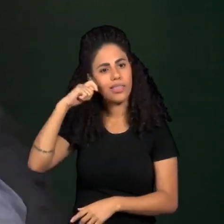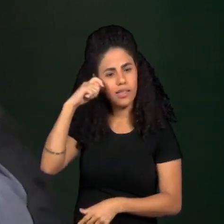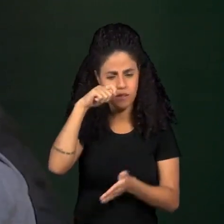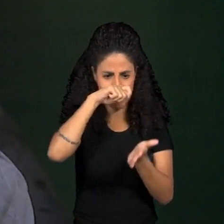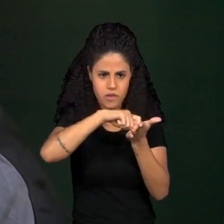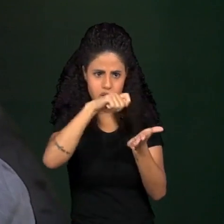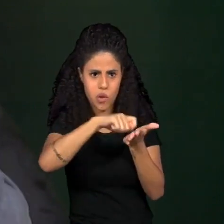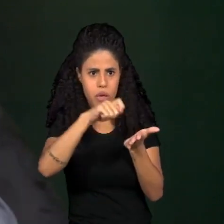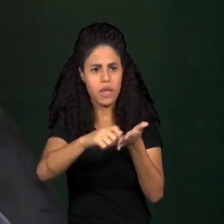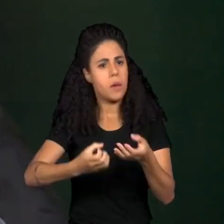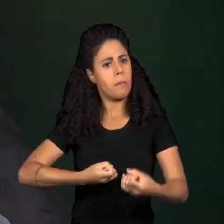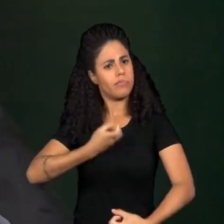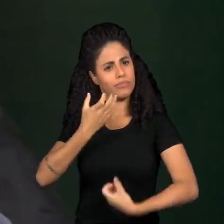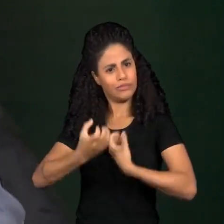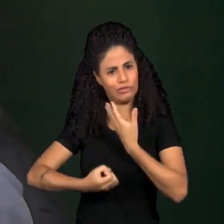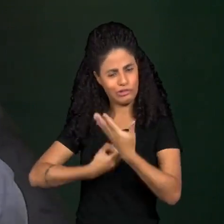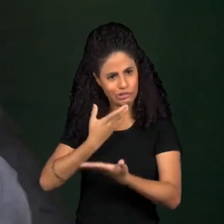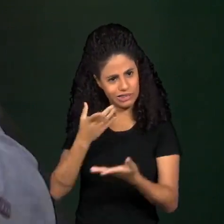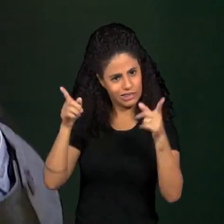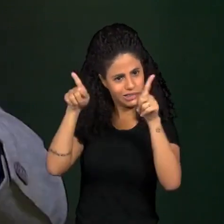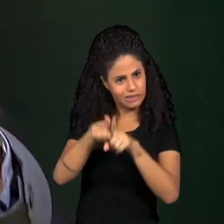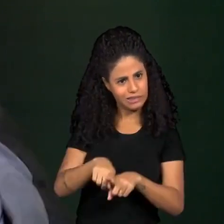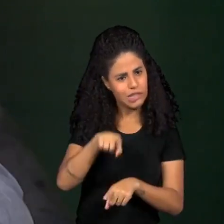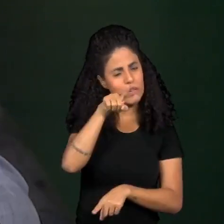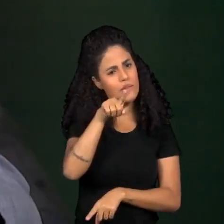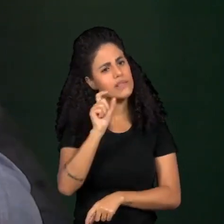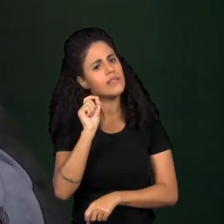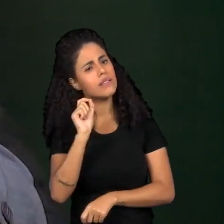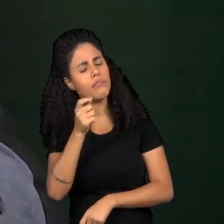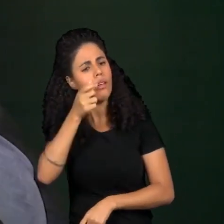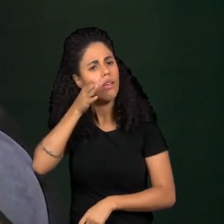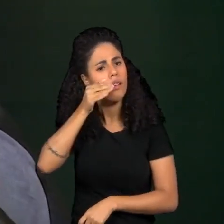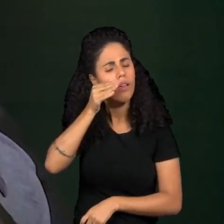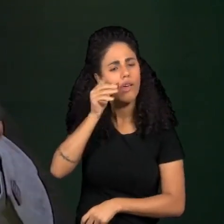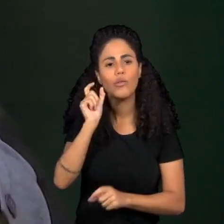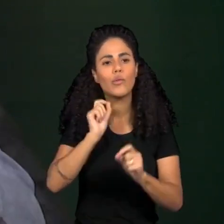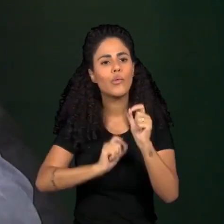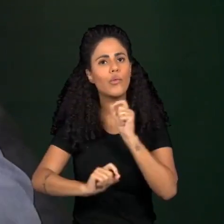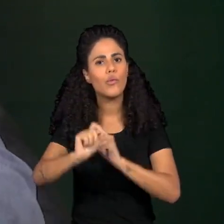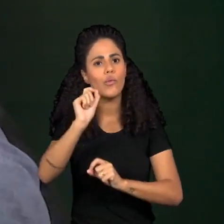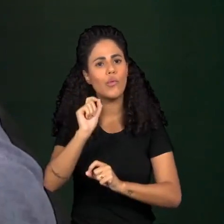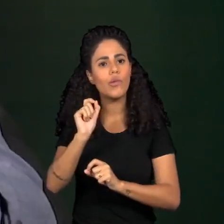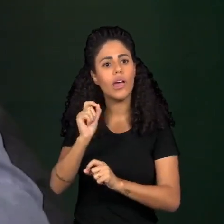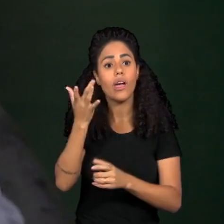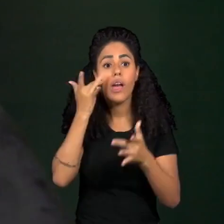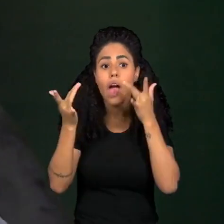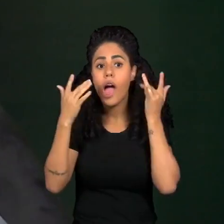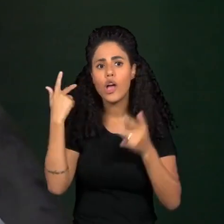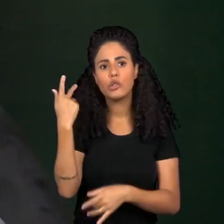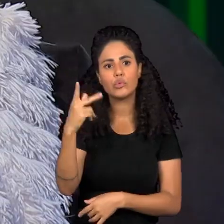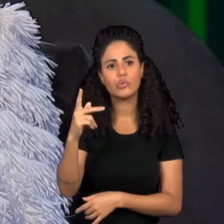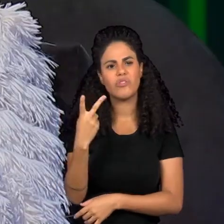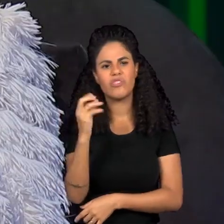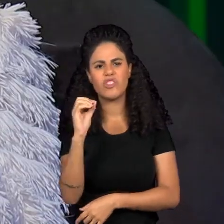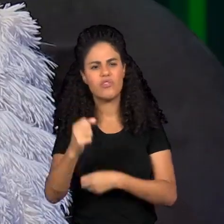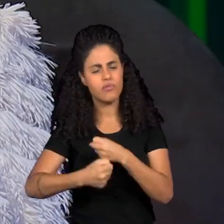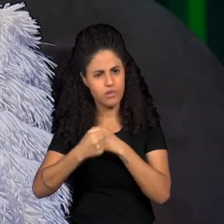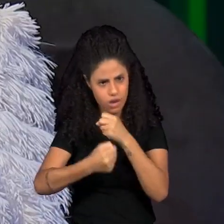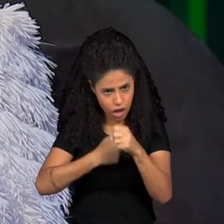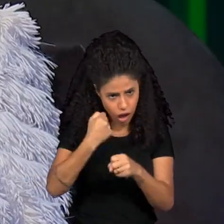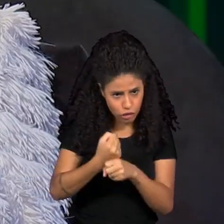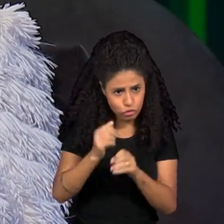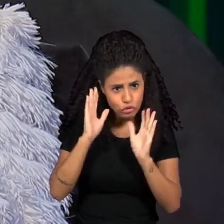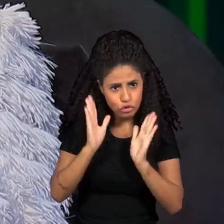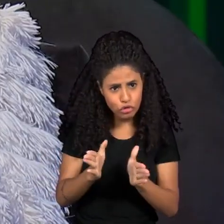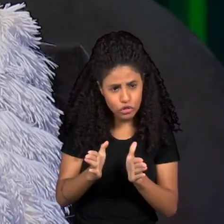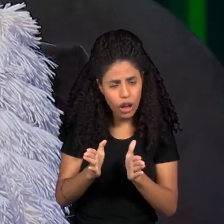escritora, você é poetisa. E você estava até trazendo uma curiosidade, você está com a sua peça alcançando 20 anos. Isso